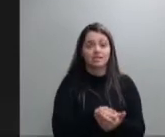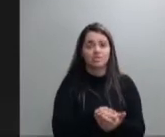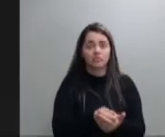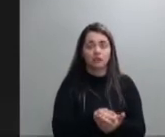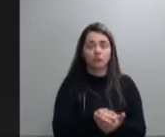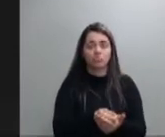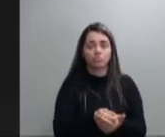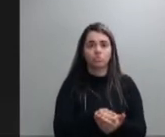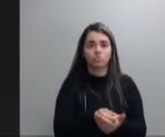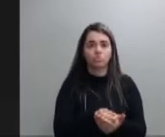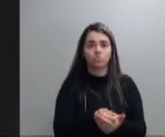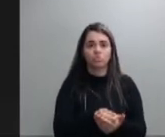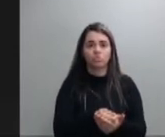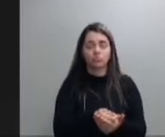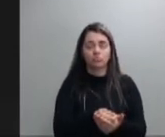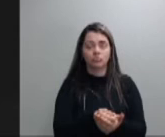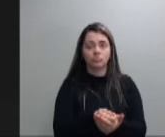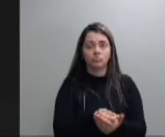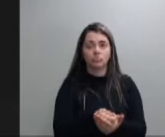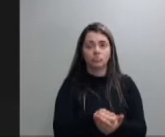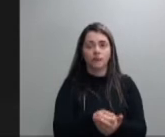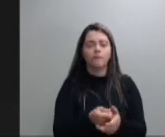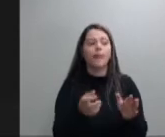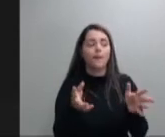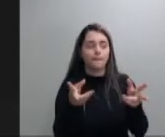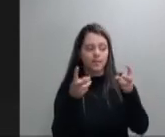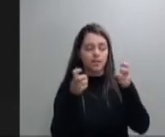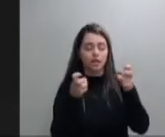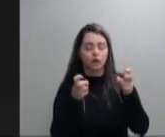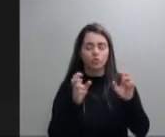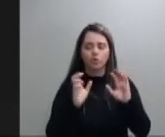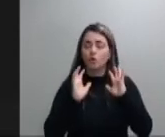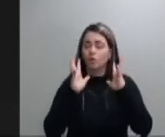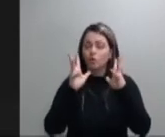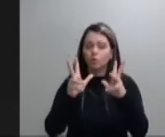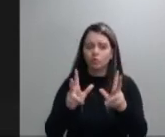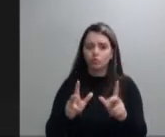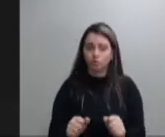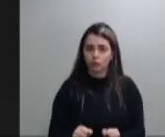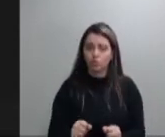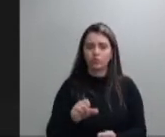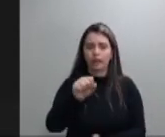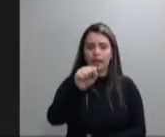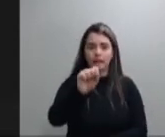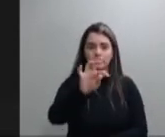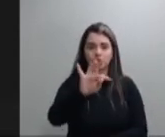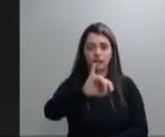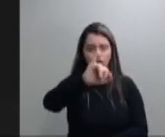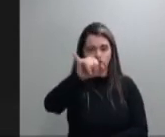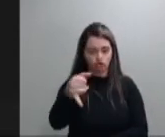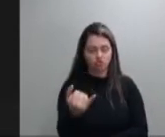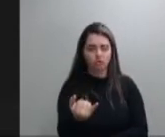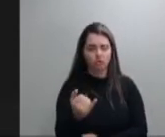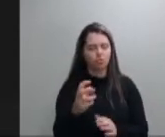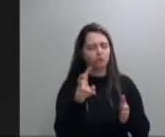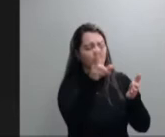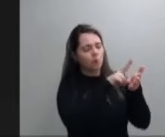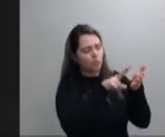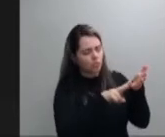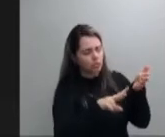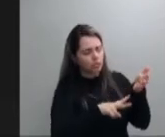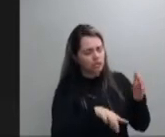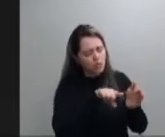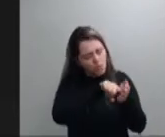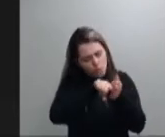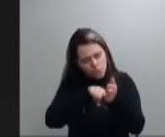sertão nessa perspectiva o Supremo Tribunal Federal analisando demanda referente ao concurso de notários do